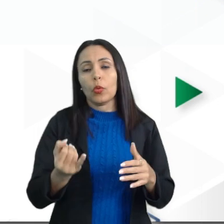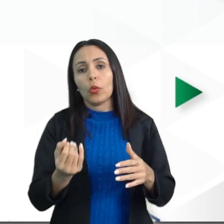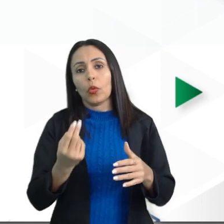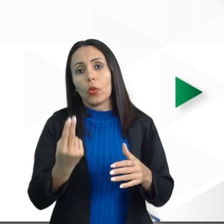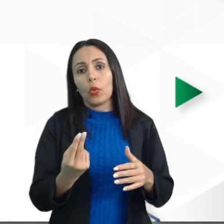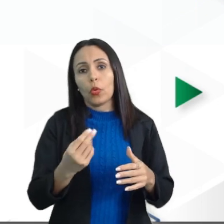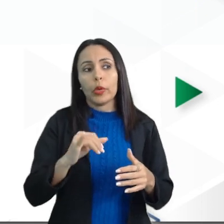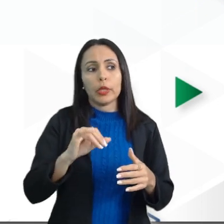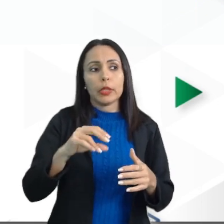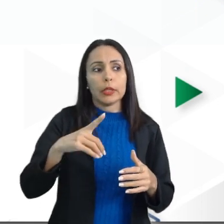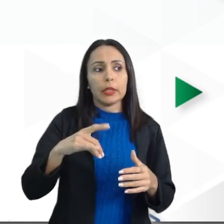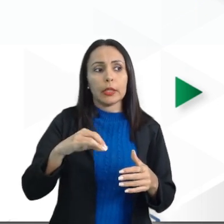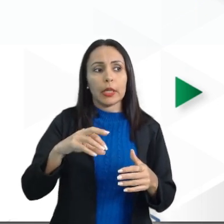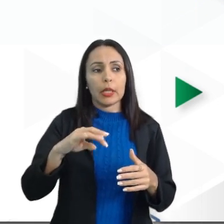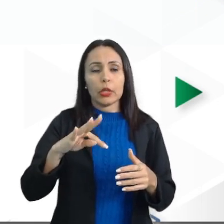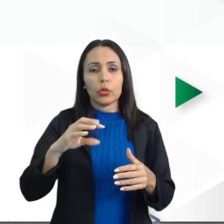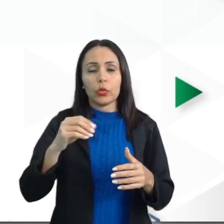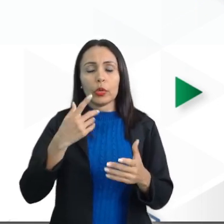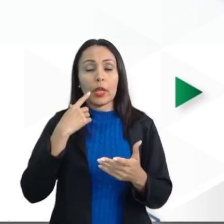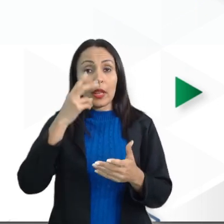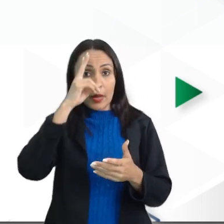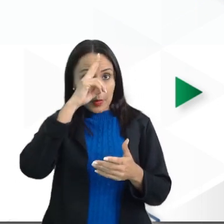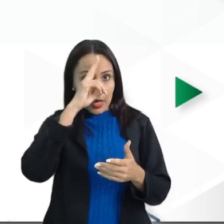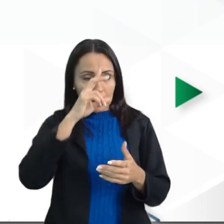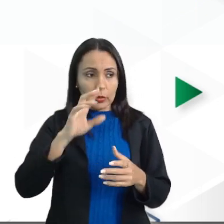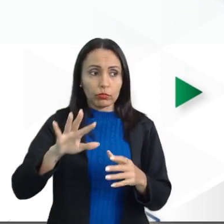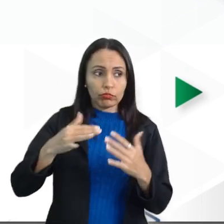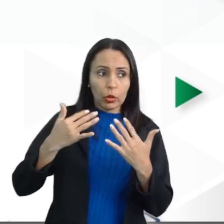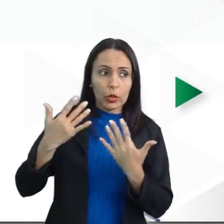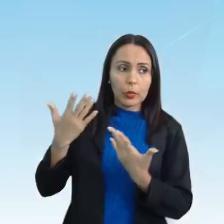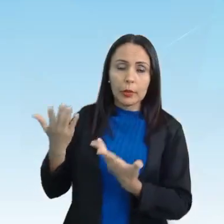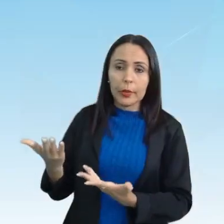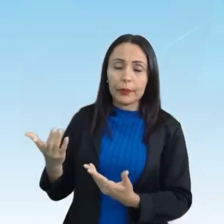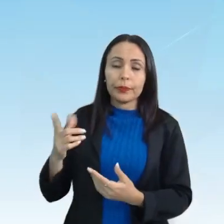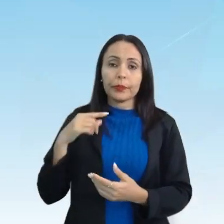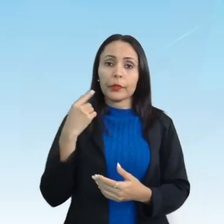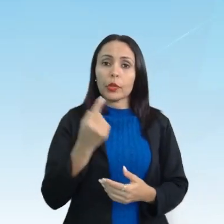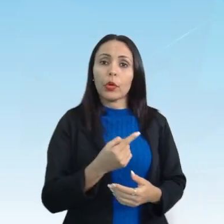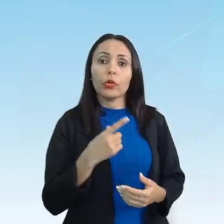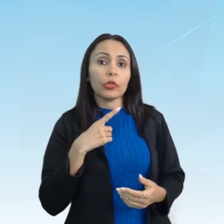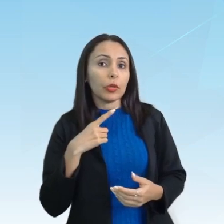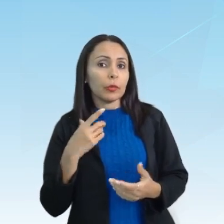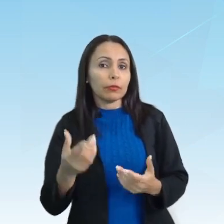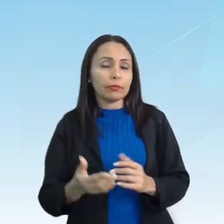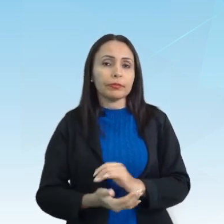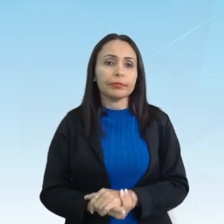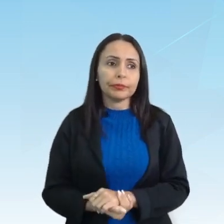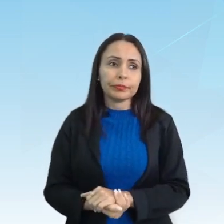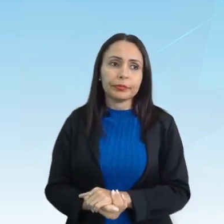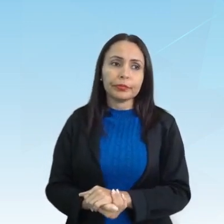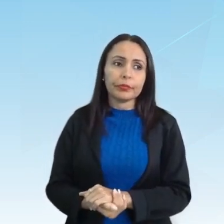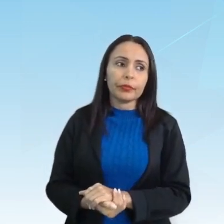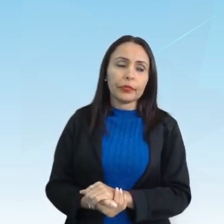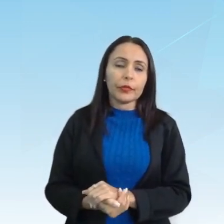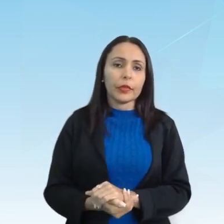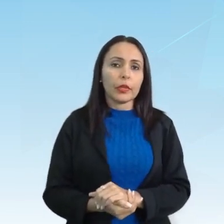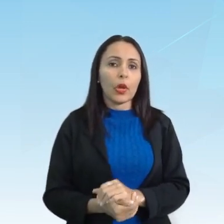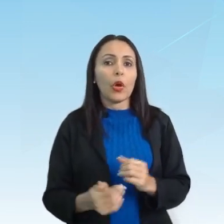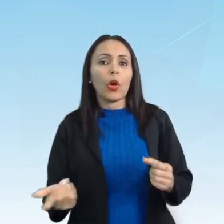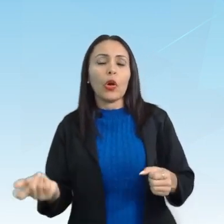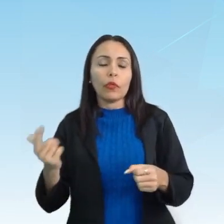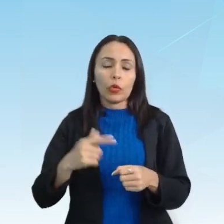etc. Lembrar aqui, vamos lá, olhando para mim, nós temos a seguinte questão. Voltando àquilo que nós